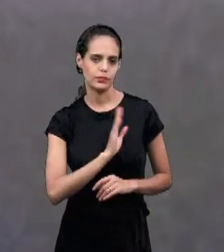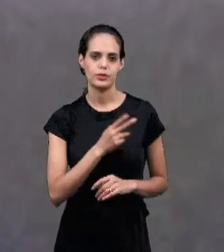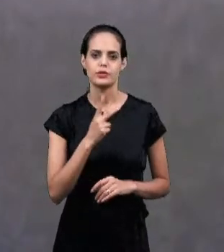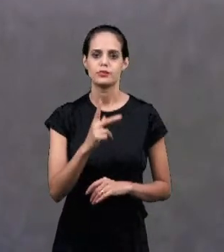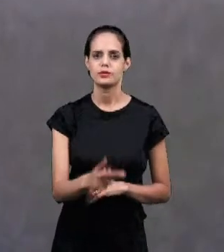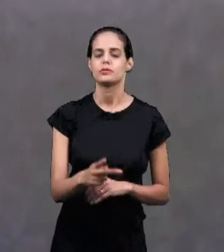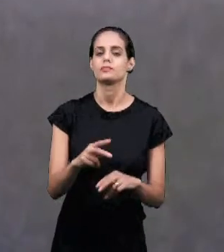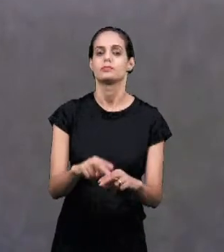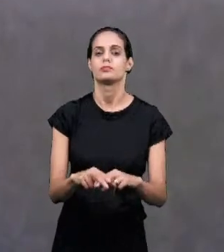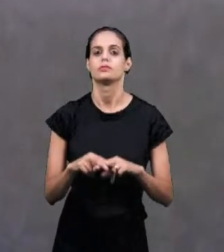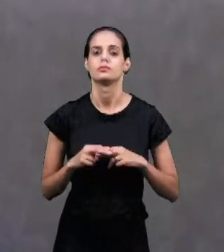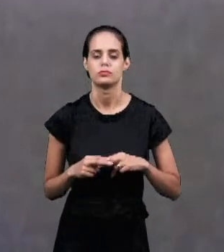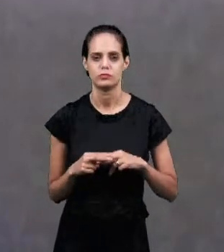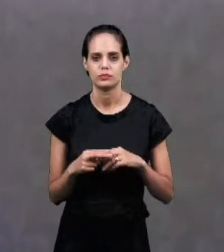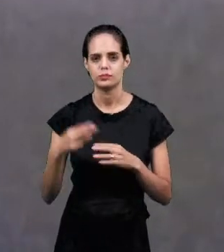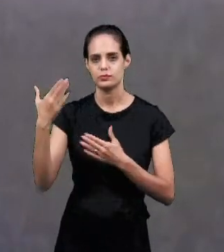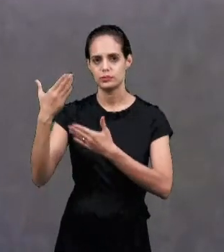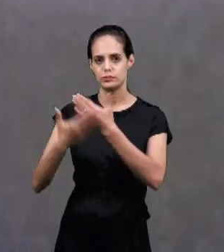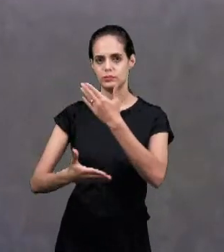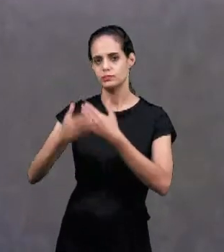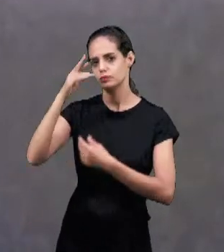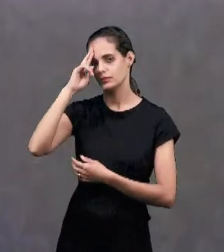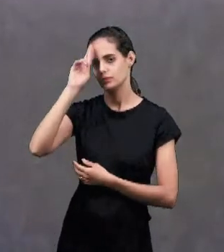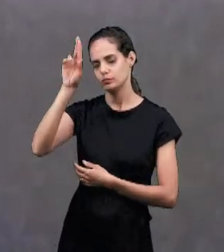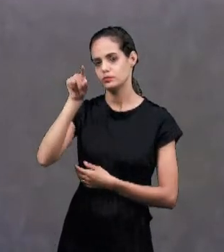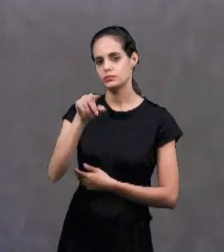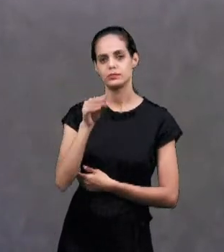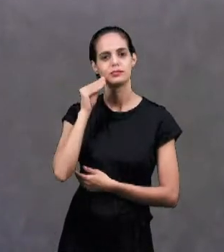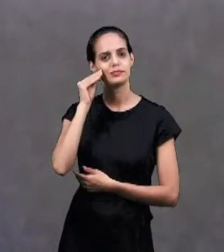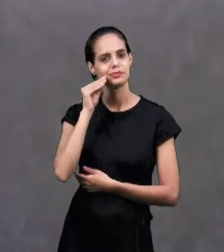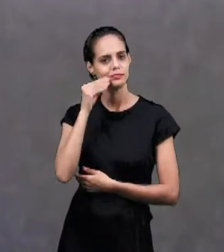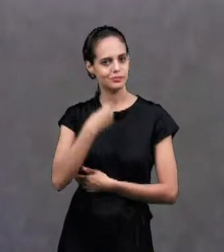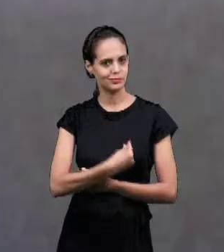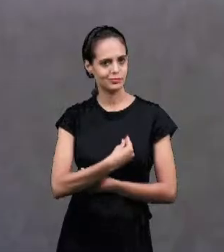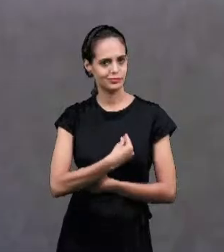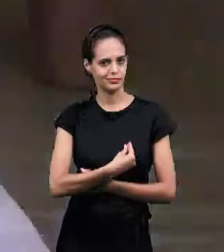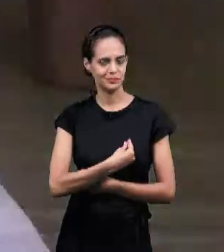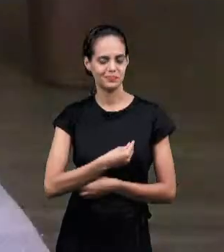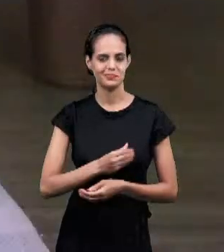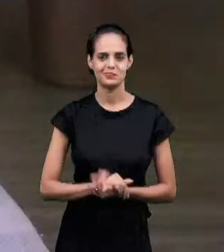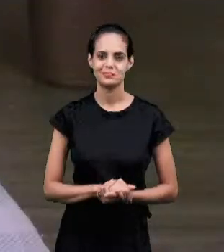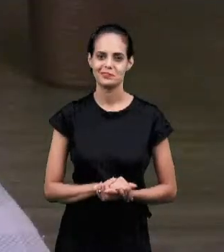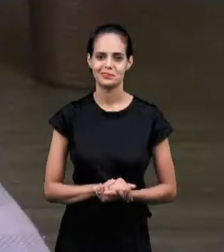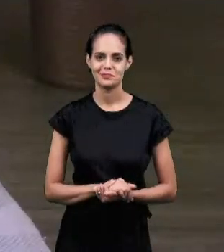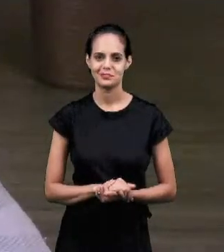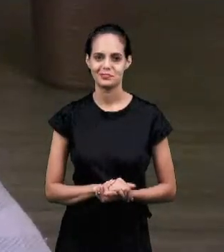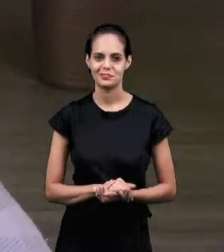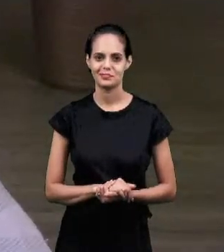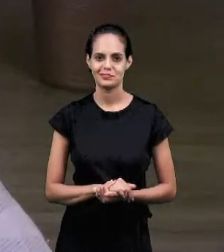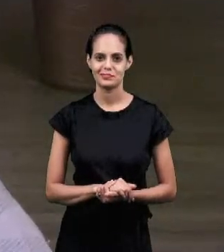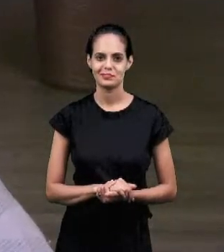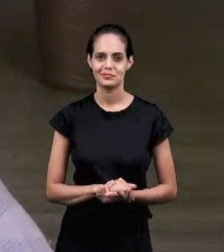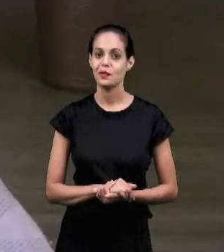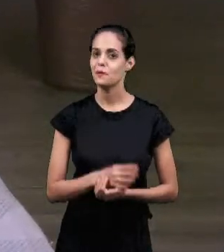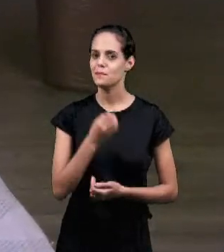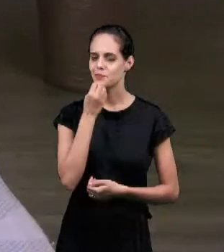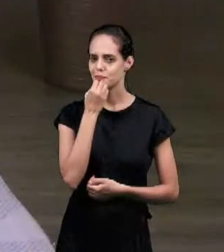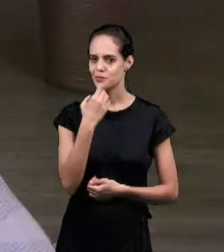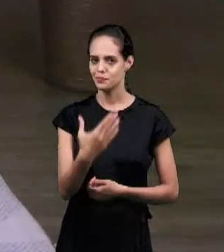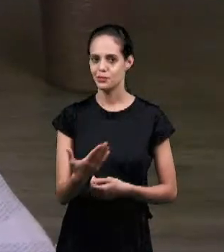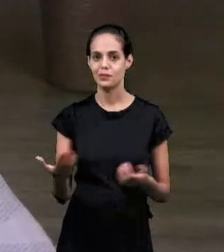É um excelente momento para você viver esta experiência, tá certo? Muito bem, já são